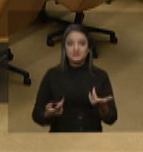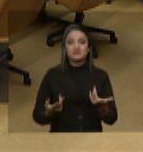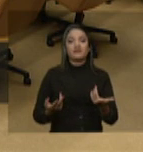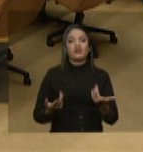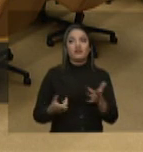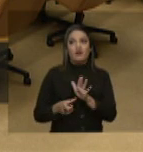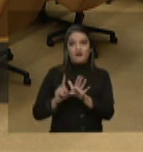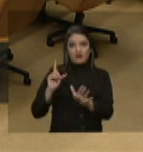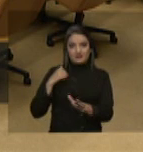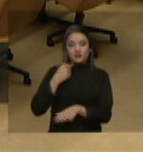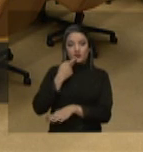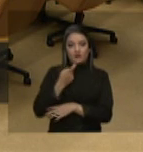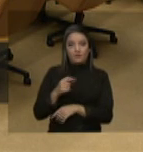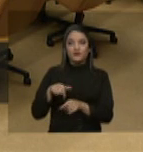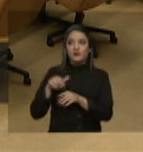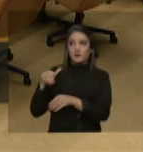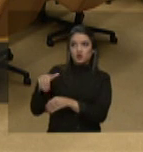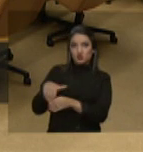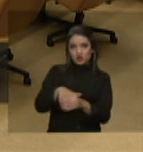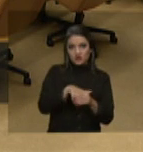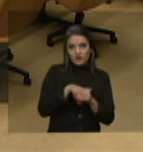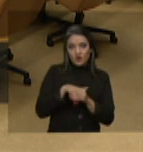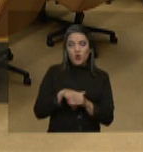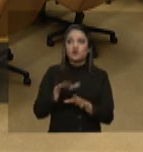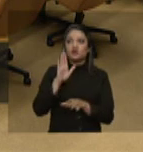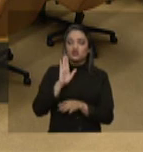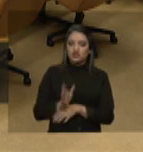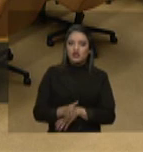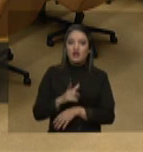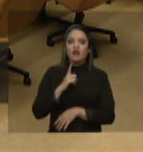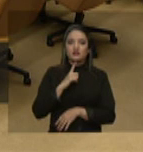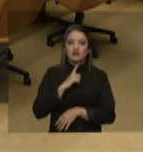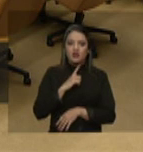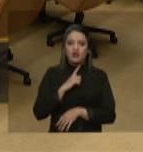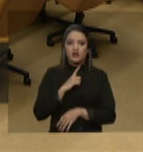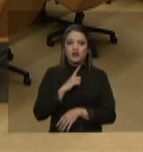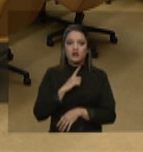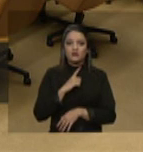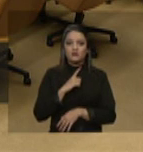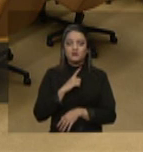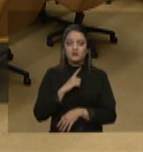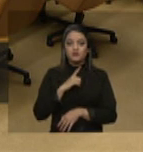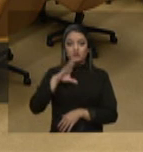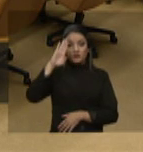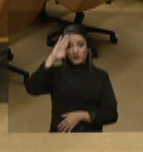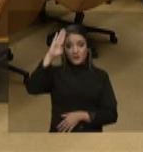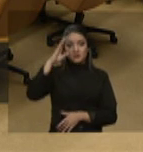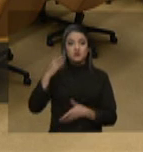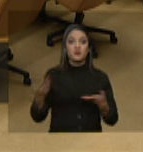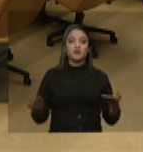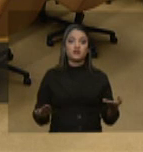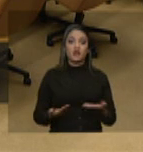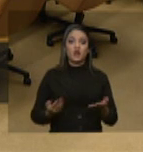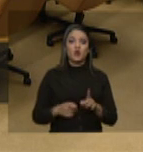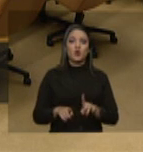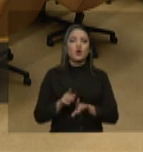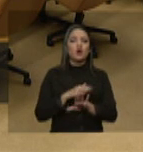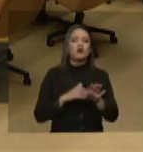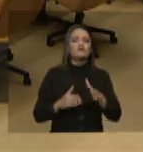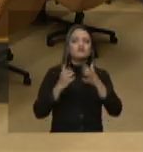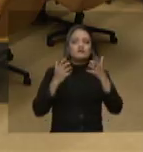manifestação e os votos que já foram aqui é anexados e principalmente agora as direções estão